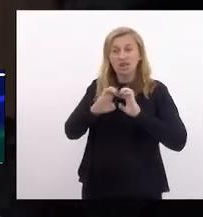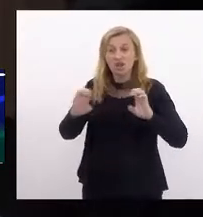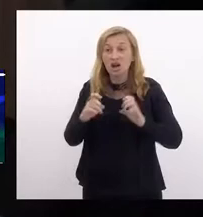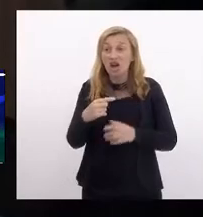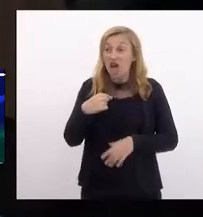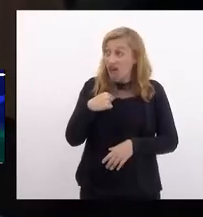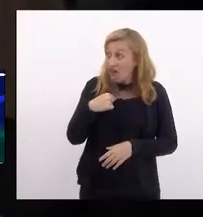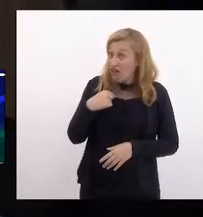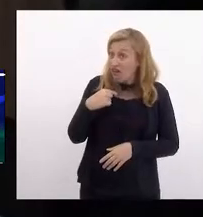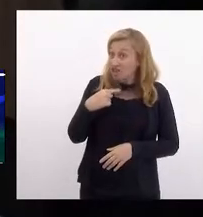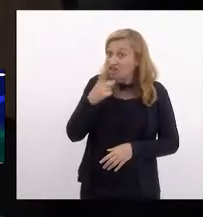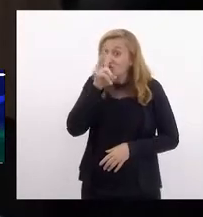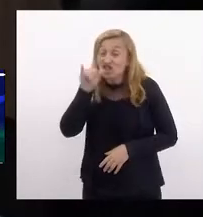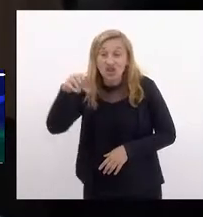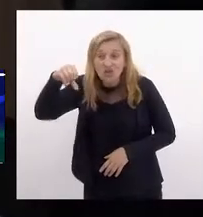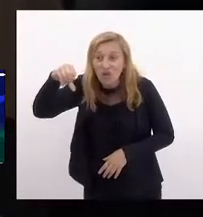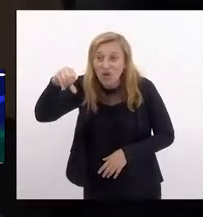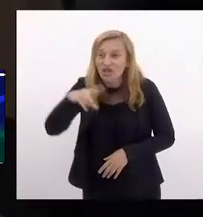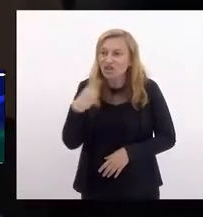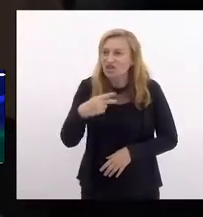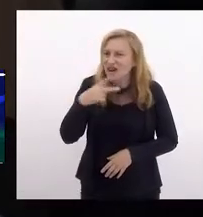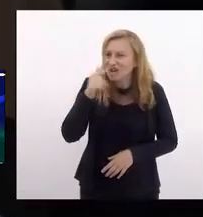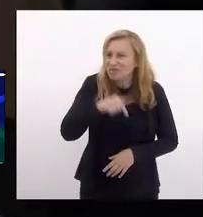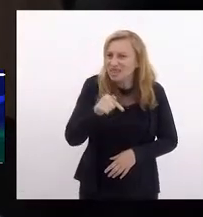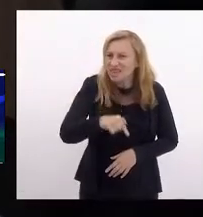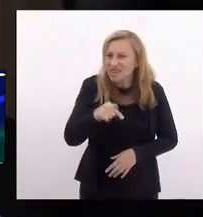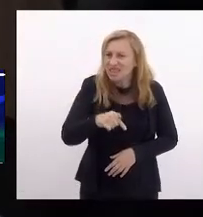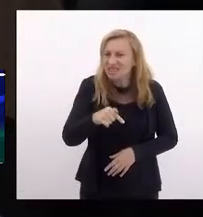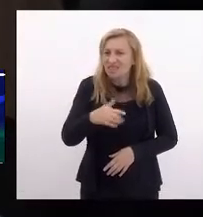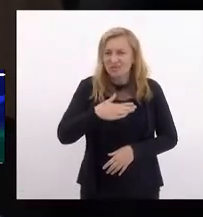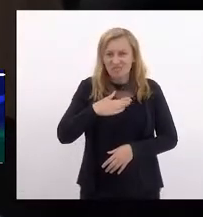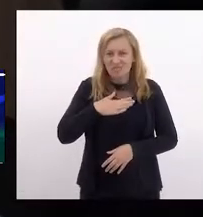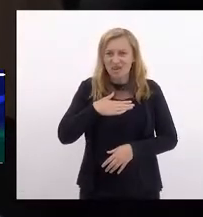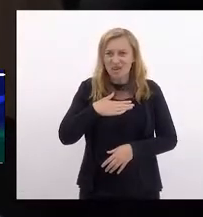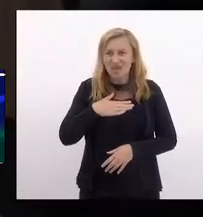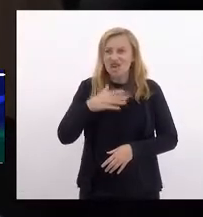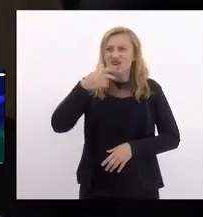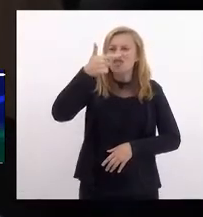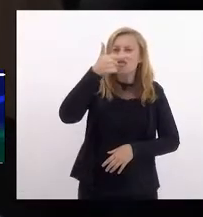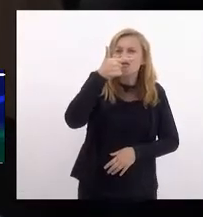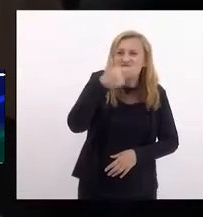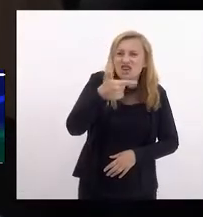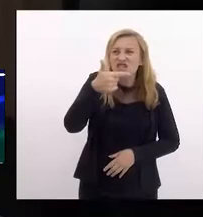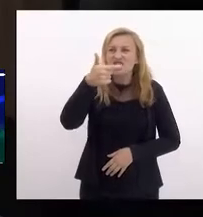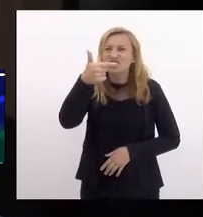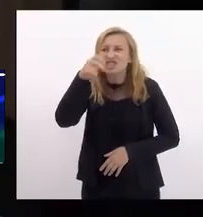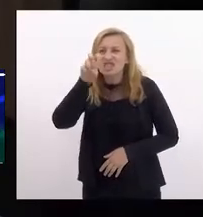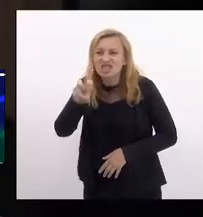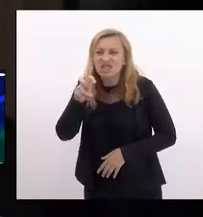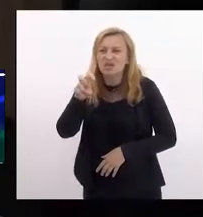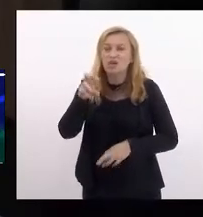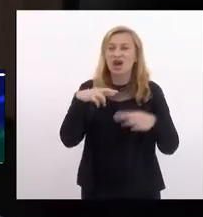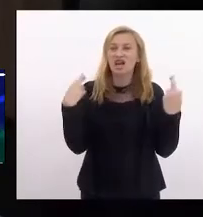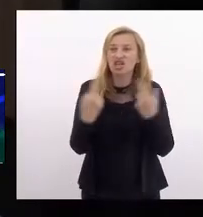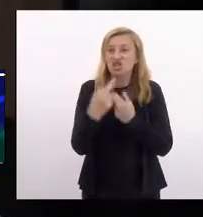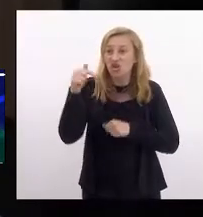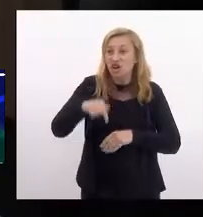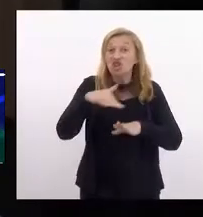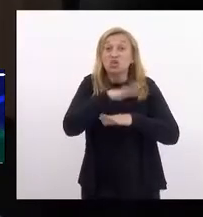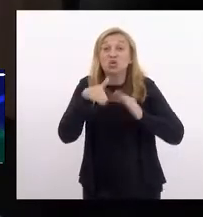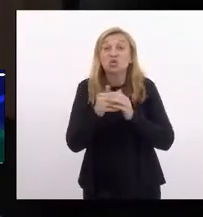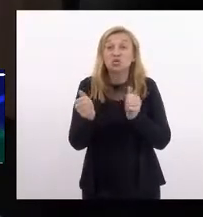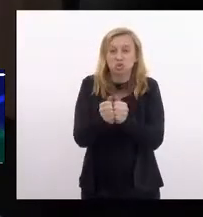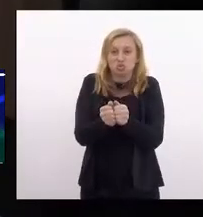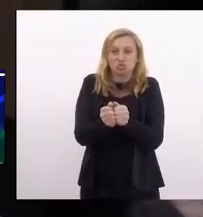religião de uma no dia de 9 nós colocamos aqui através do meu mandato 25 religiões e etnias aqui todo mundo